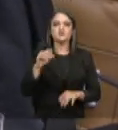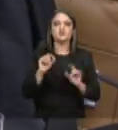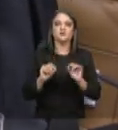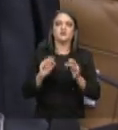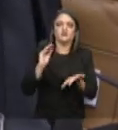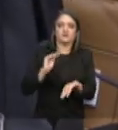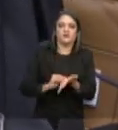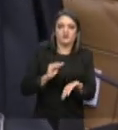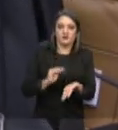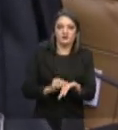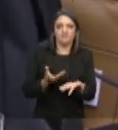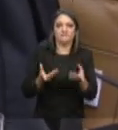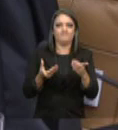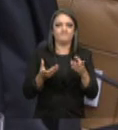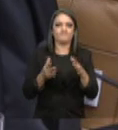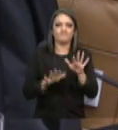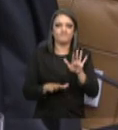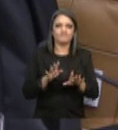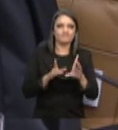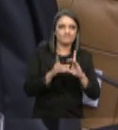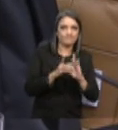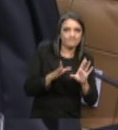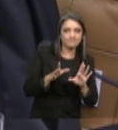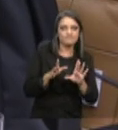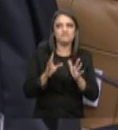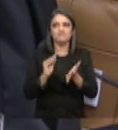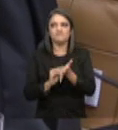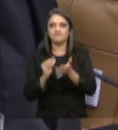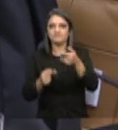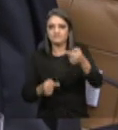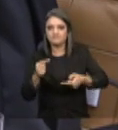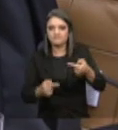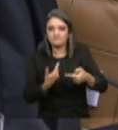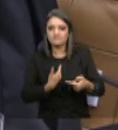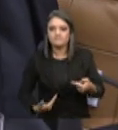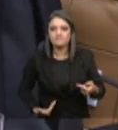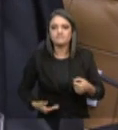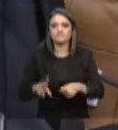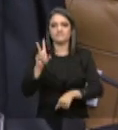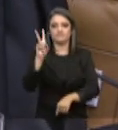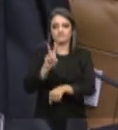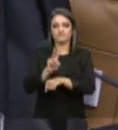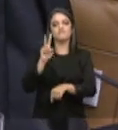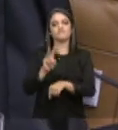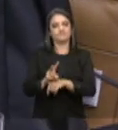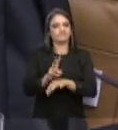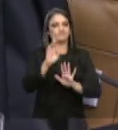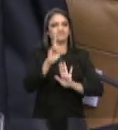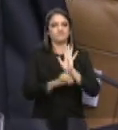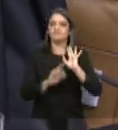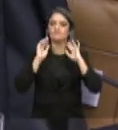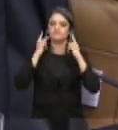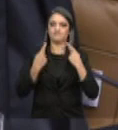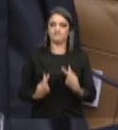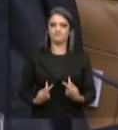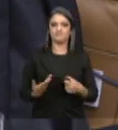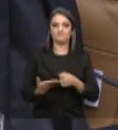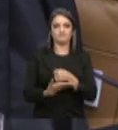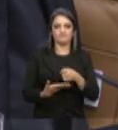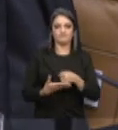défice democrático e da ausência de políticas públicas protetivas dos direitos humanos e